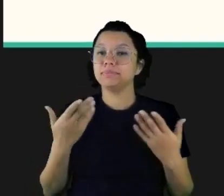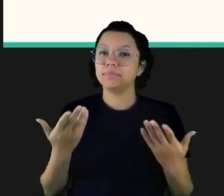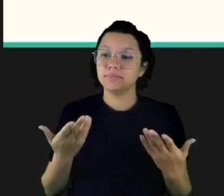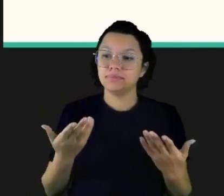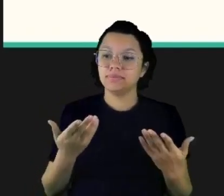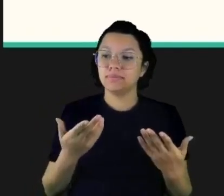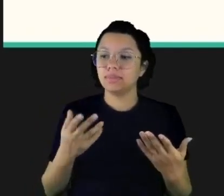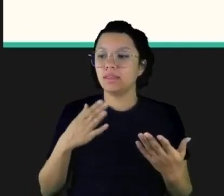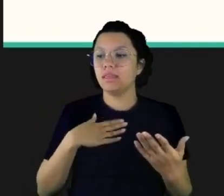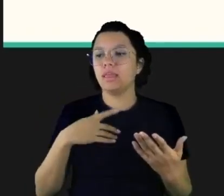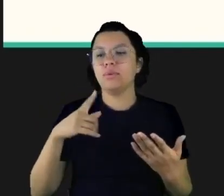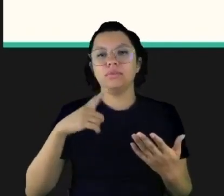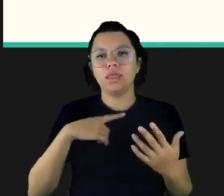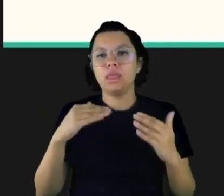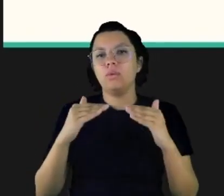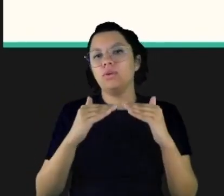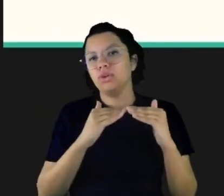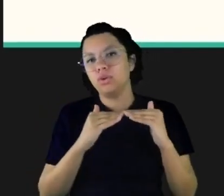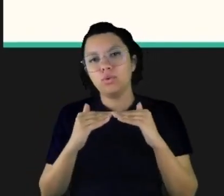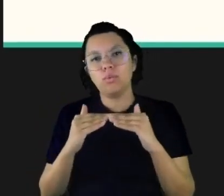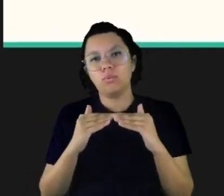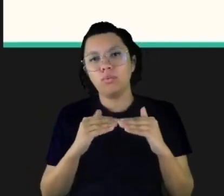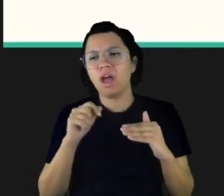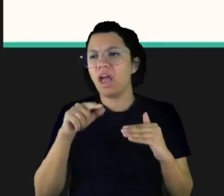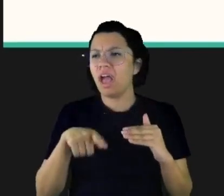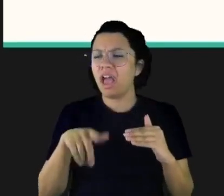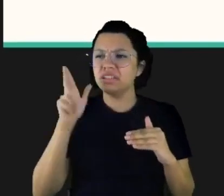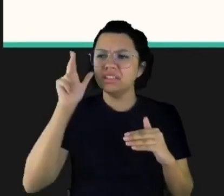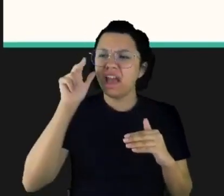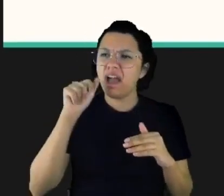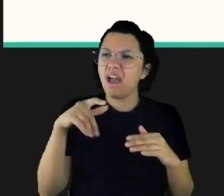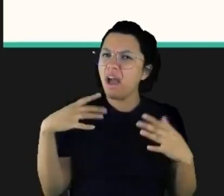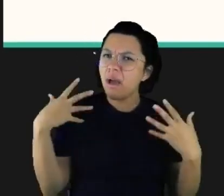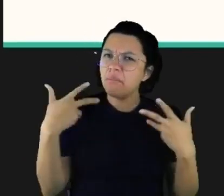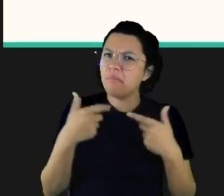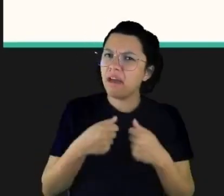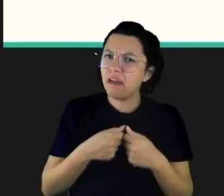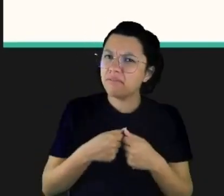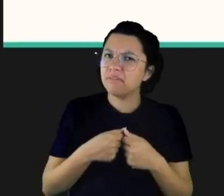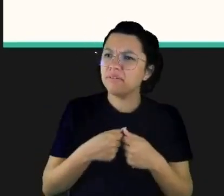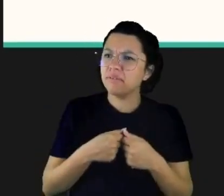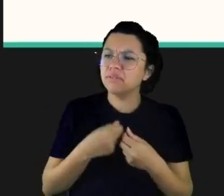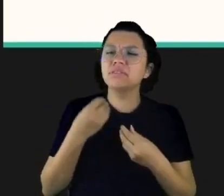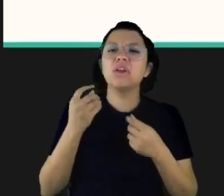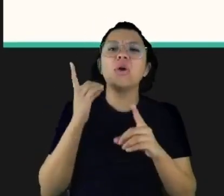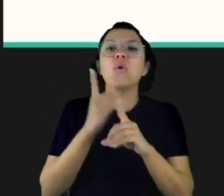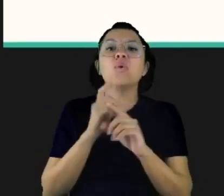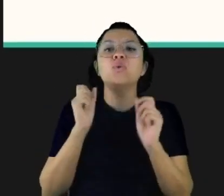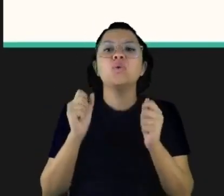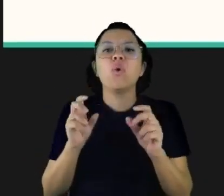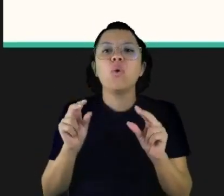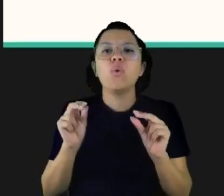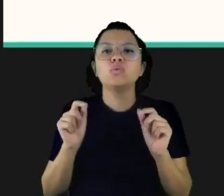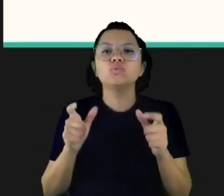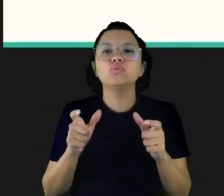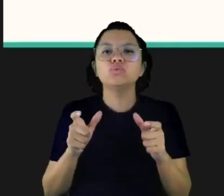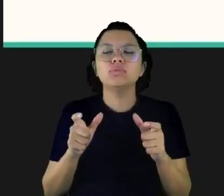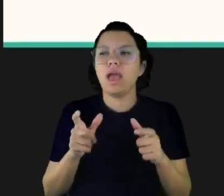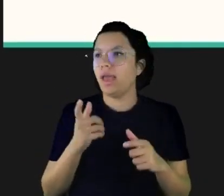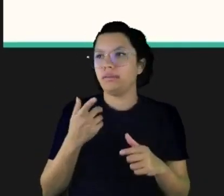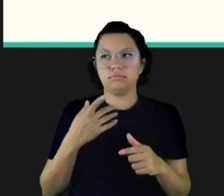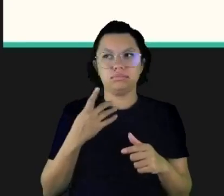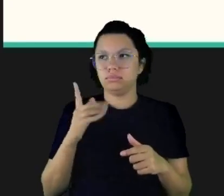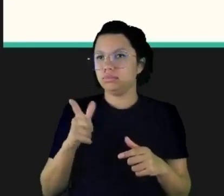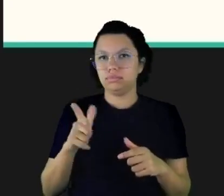que concordar. Seu Juca, esse cavalo do senhor é fantástico. E onde é que o senhor arrumou esse? Onde eu arrumei, não tem mais. Falei, poxa vida,